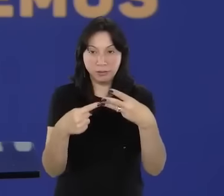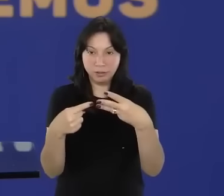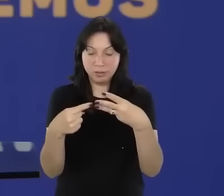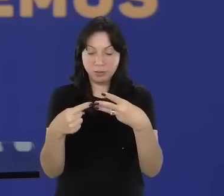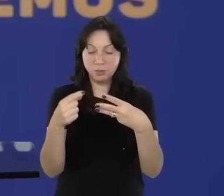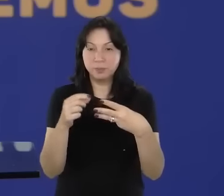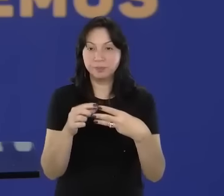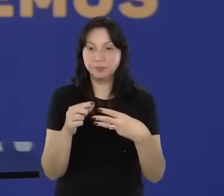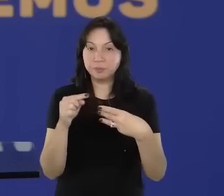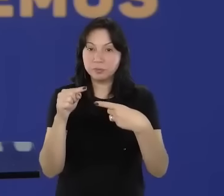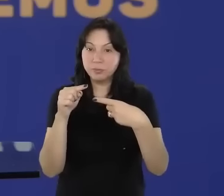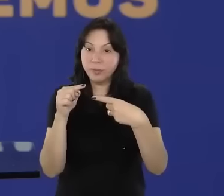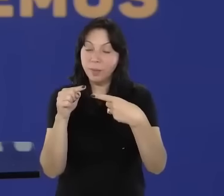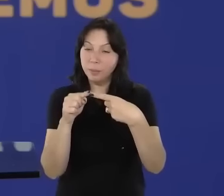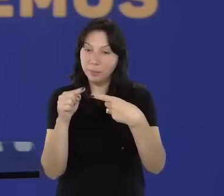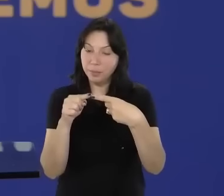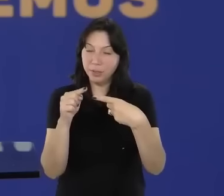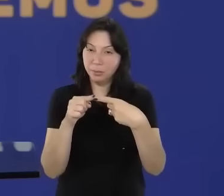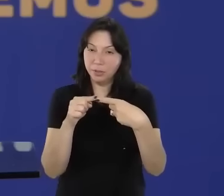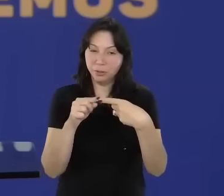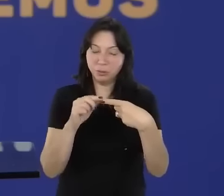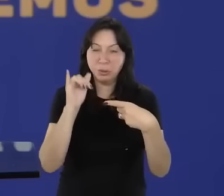primeiro notícias